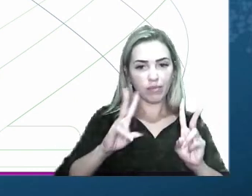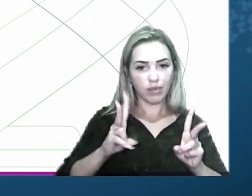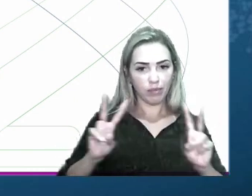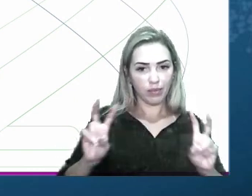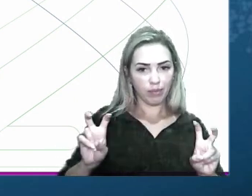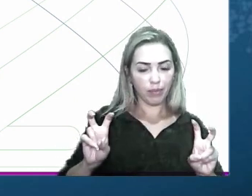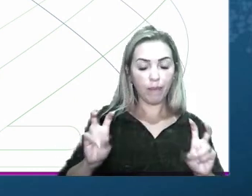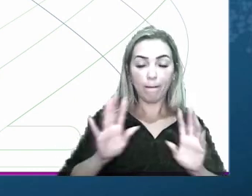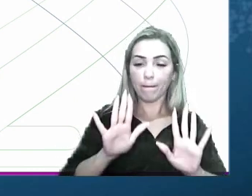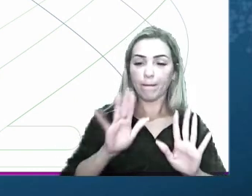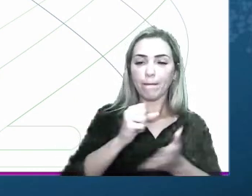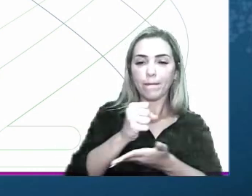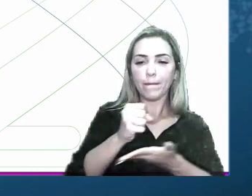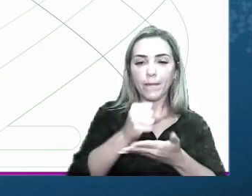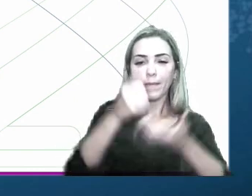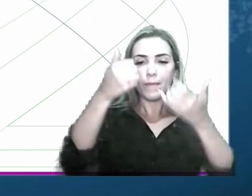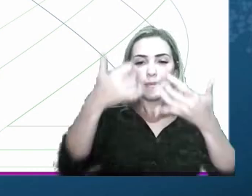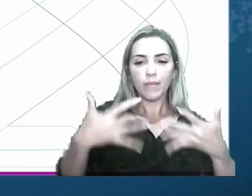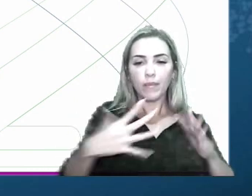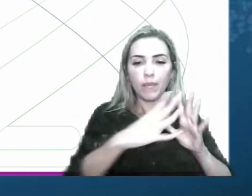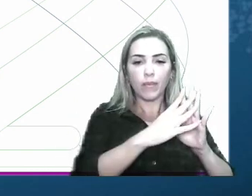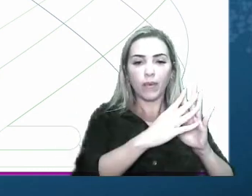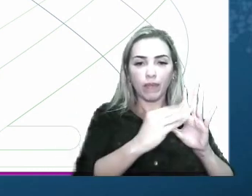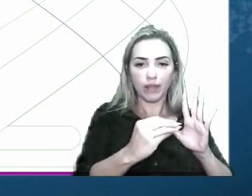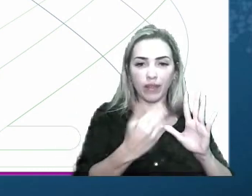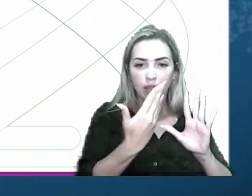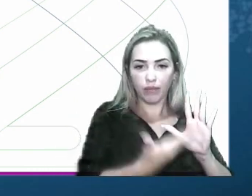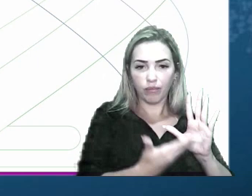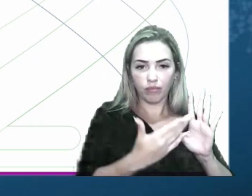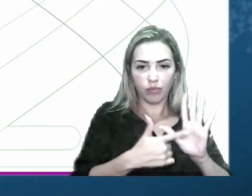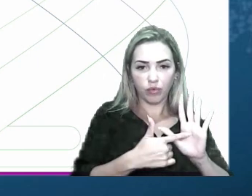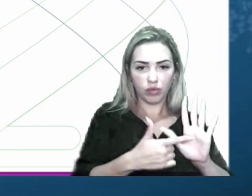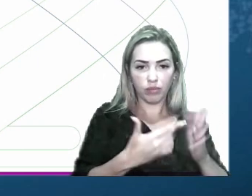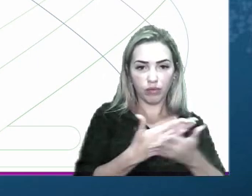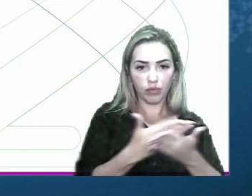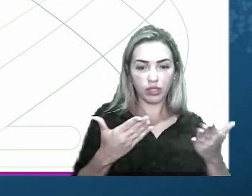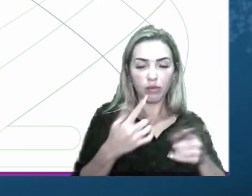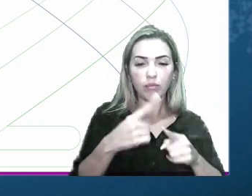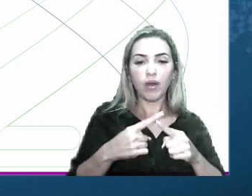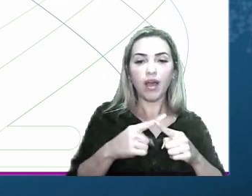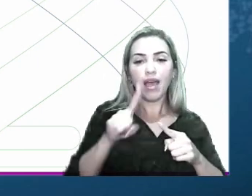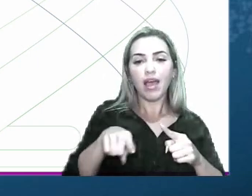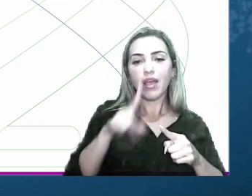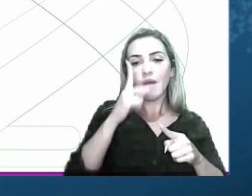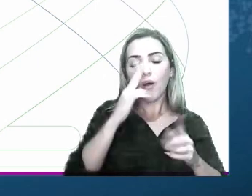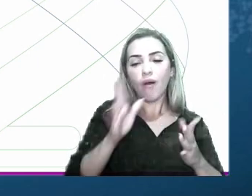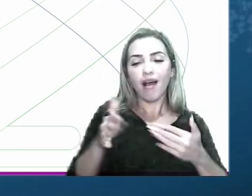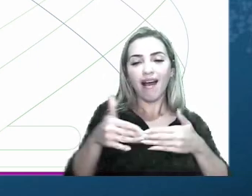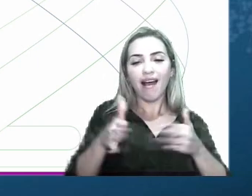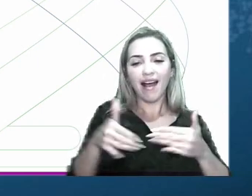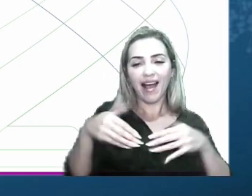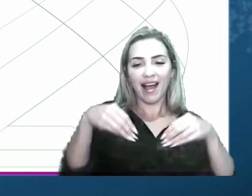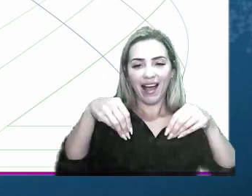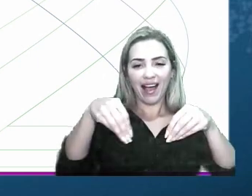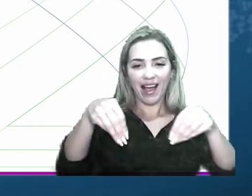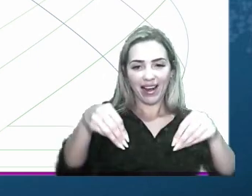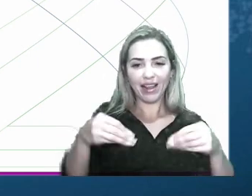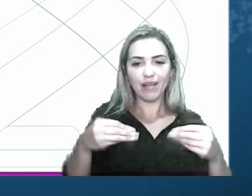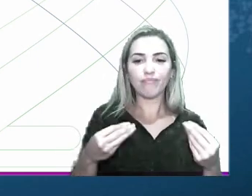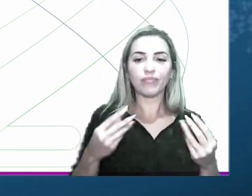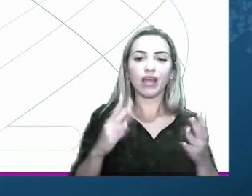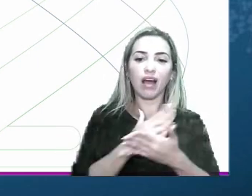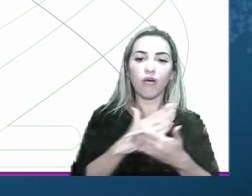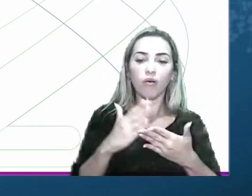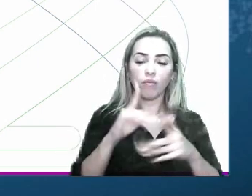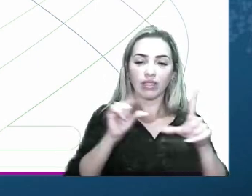vou colocar o modelo Carter aqui, porque é tipo uma caixa de areia em que algumas